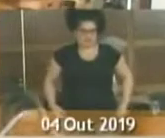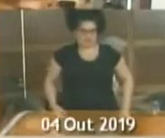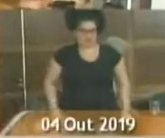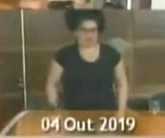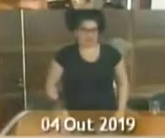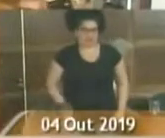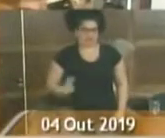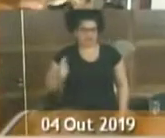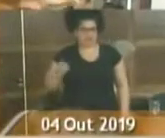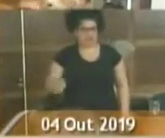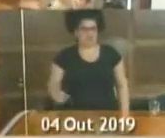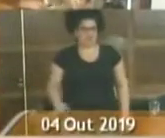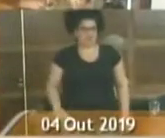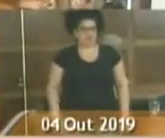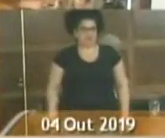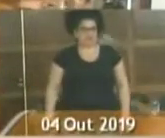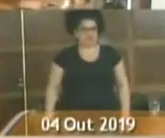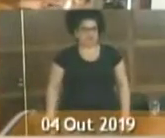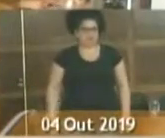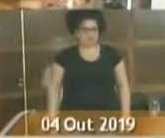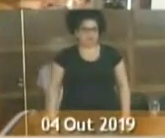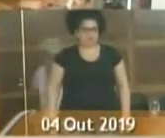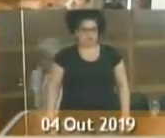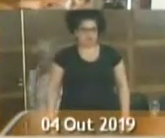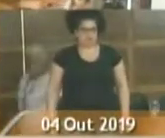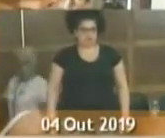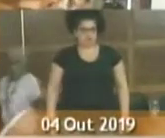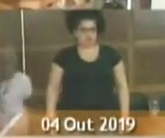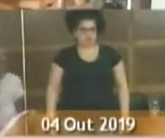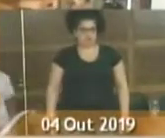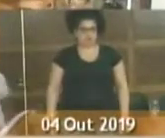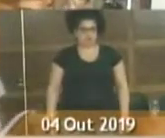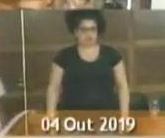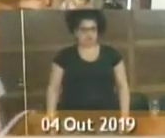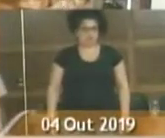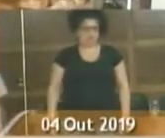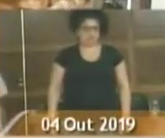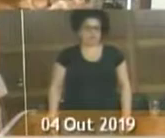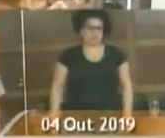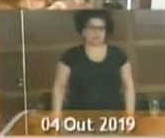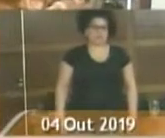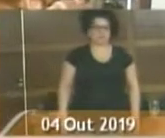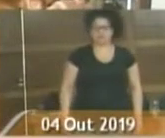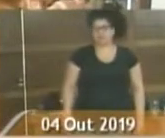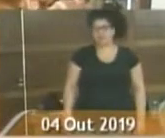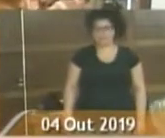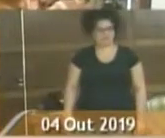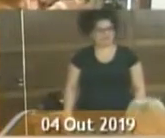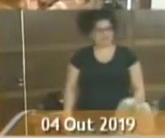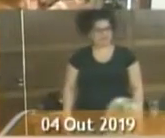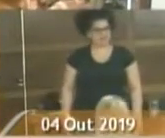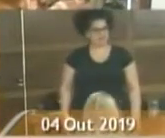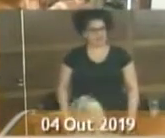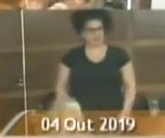Convido agora a veterinária doutora Luana Caldelas, que apresentará a palestra com o tema esporotricose.